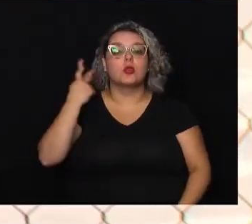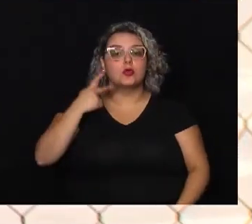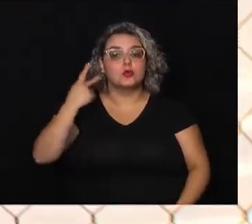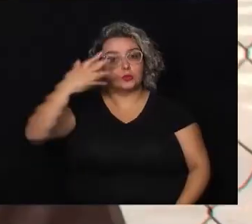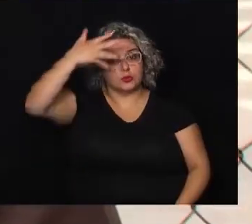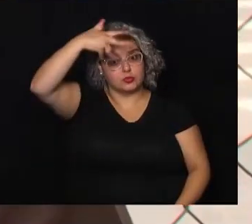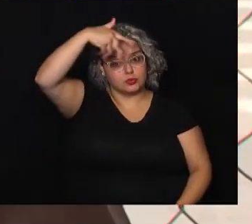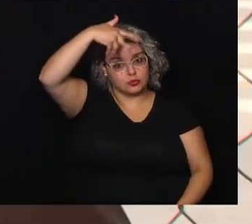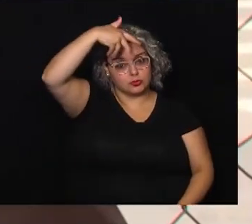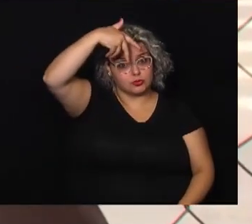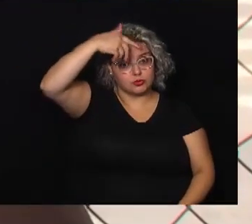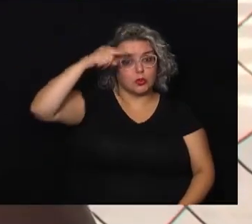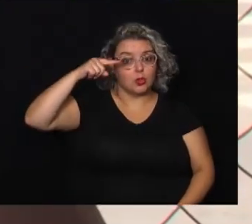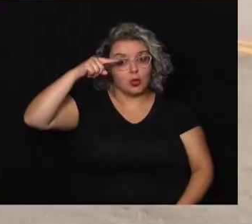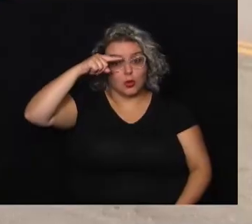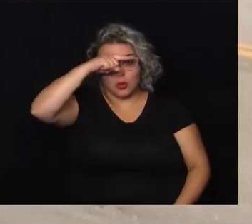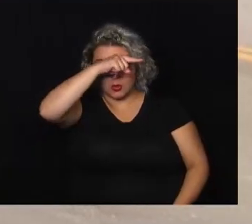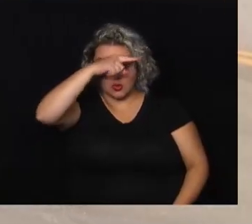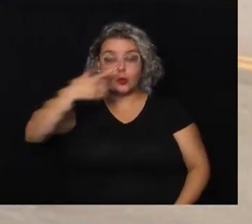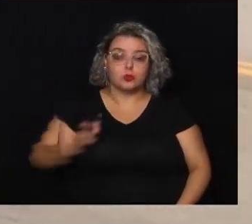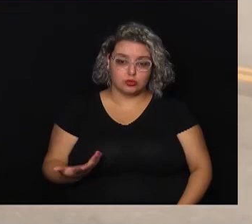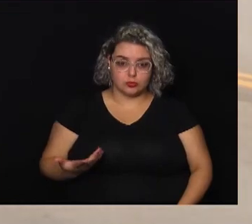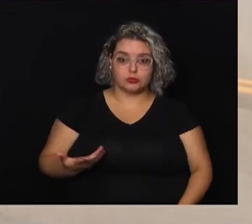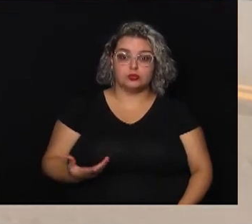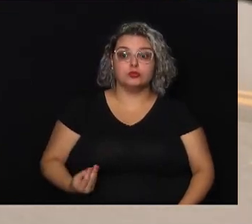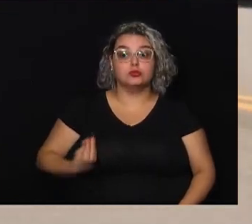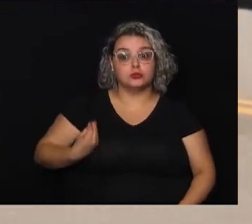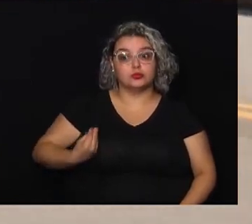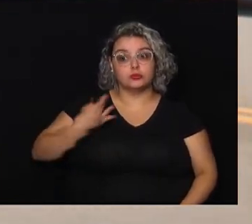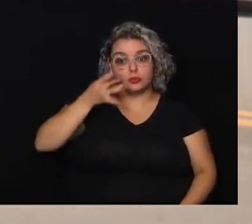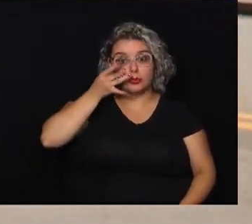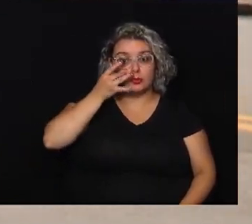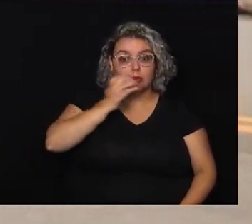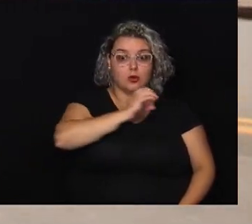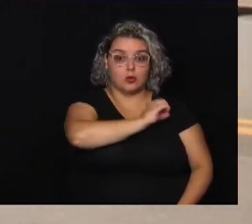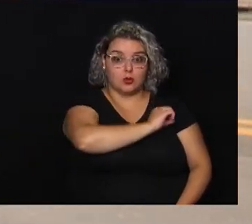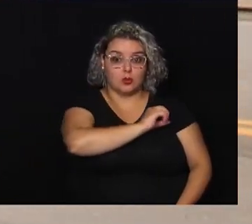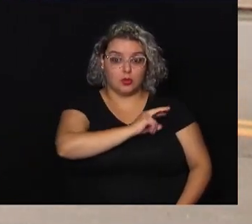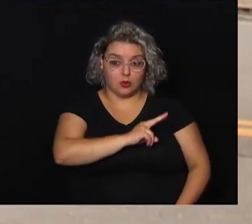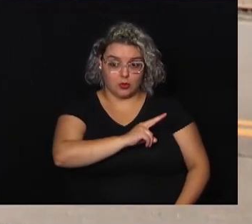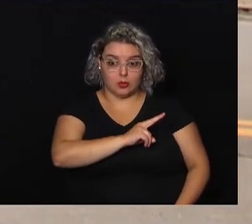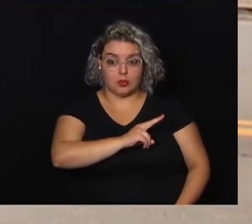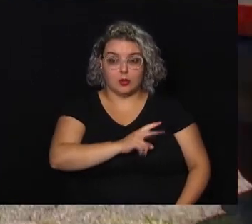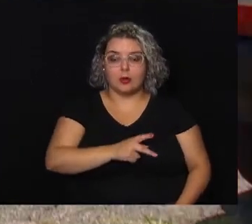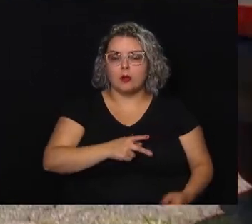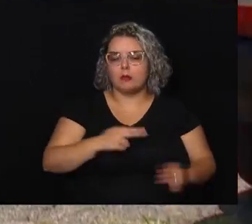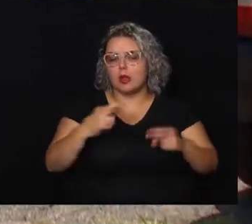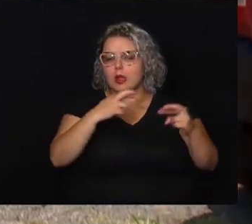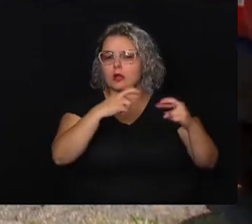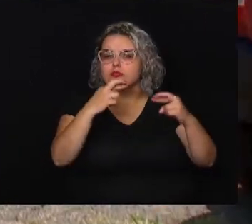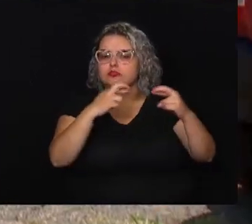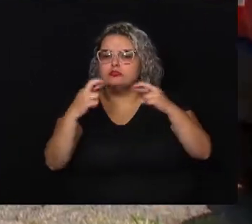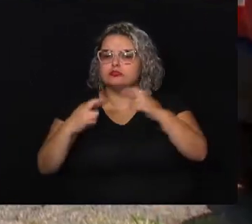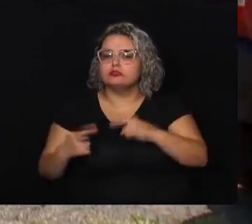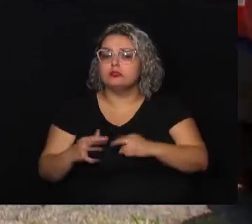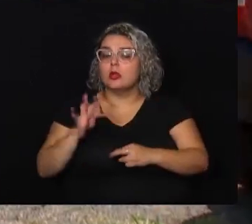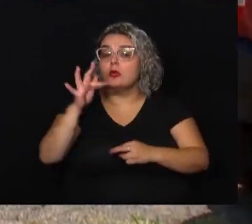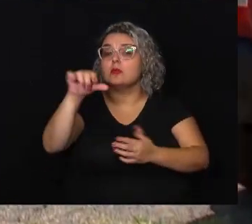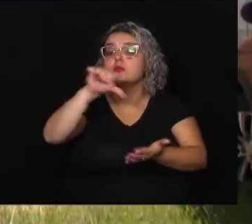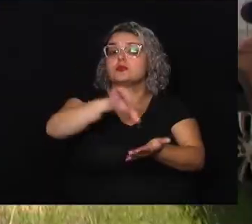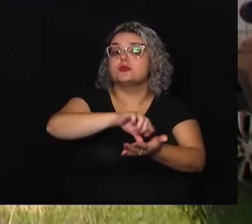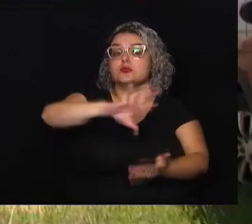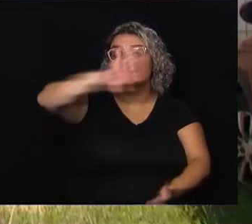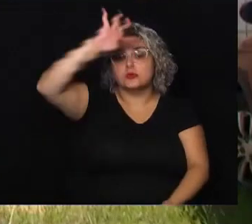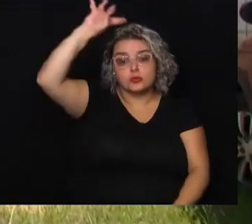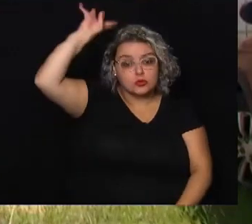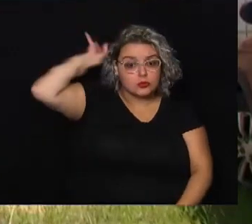da Farmadic e Otto Alejandro estiveram no distrito do Ouro Verde para a vistoria da futura sede do Corpo de